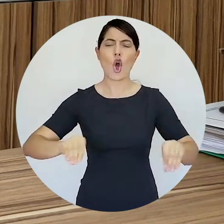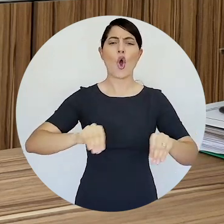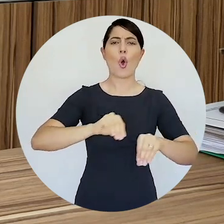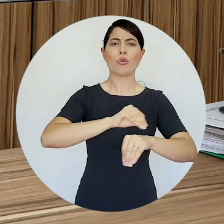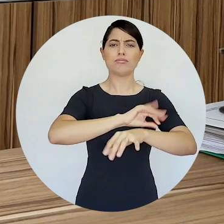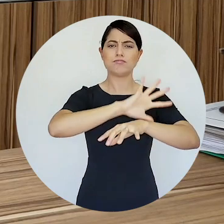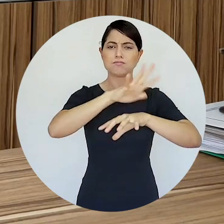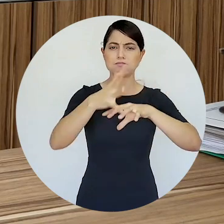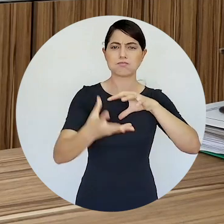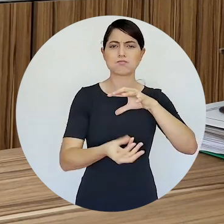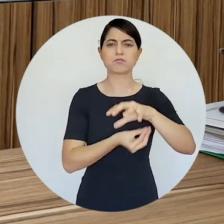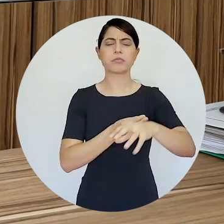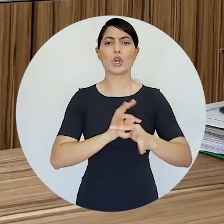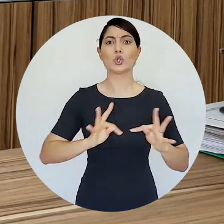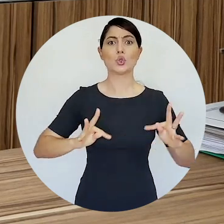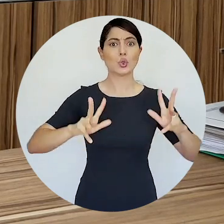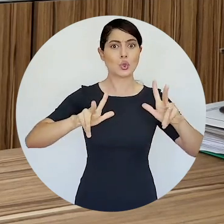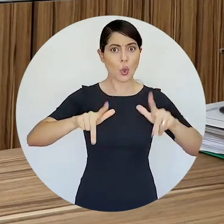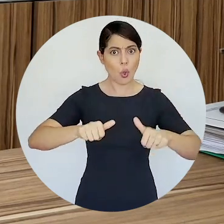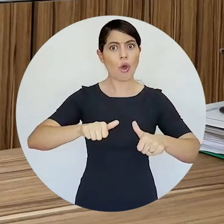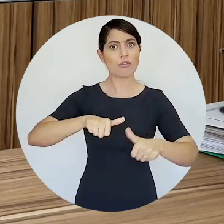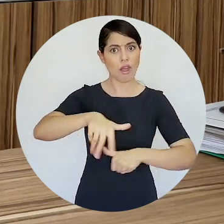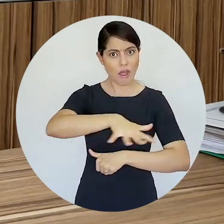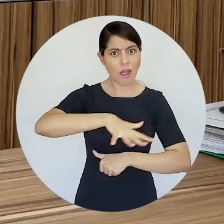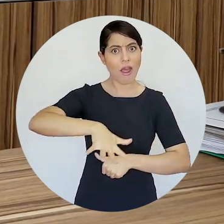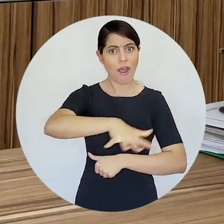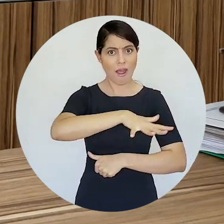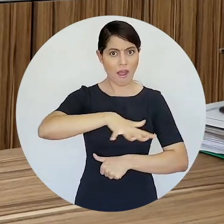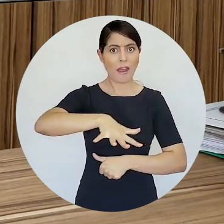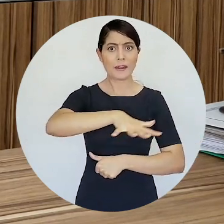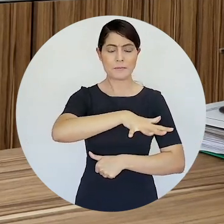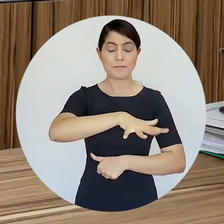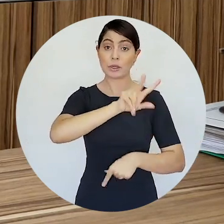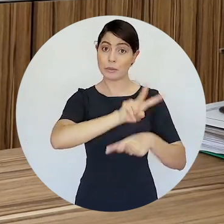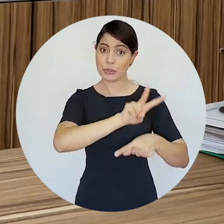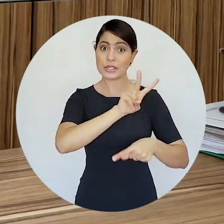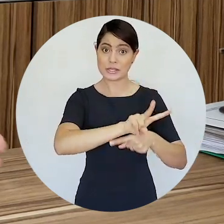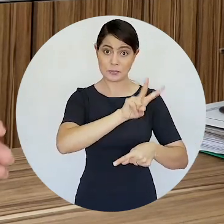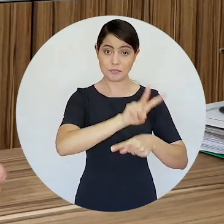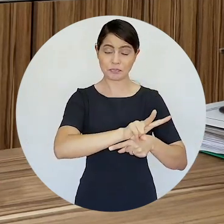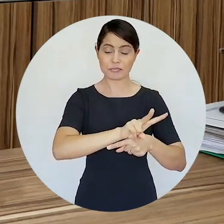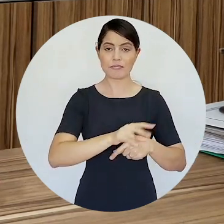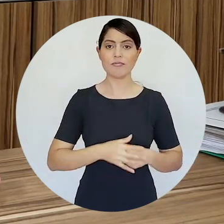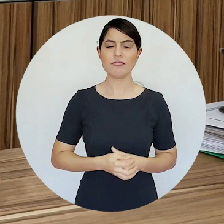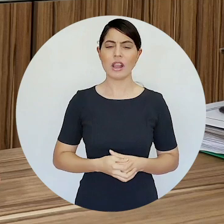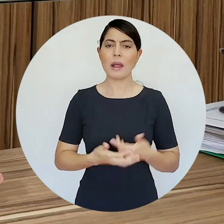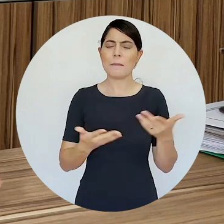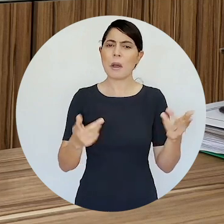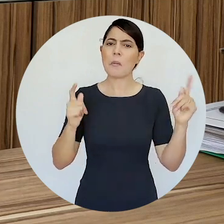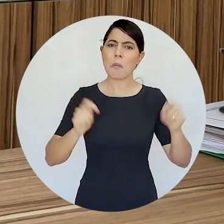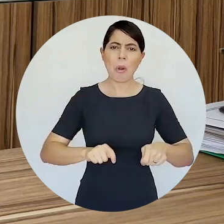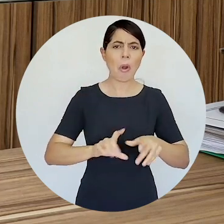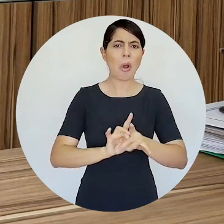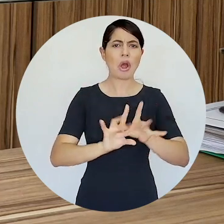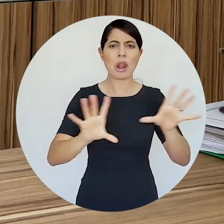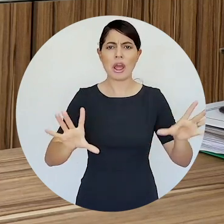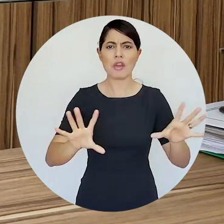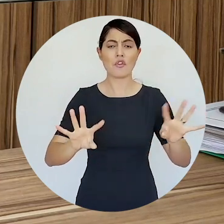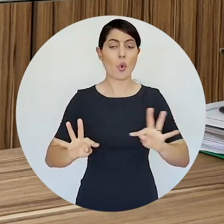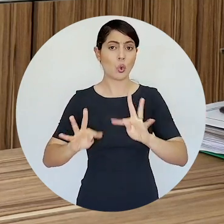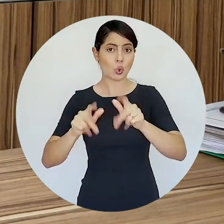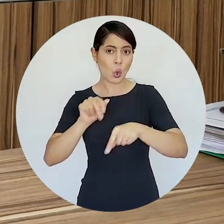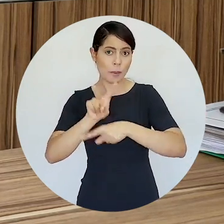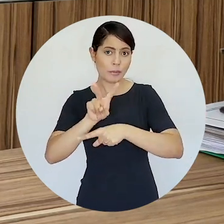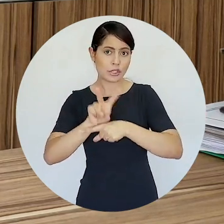a biodiversidade como um todo, eles podem ser de proteção integral e podem ser de